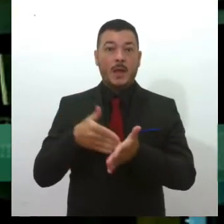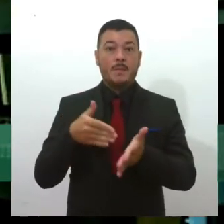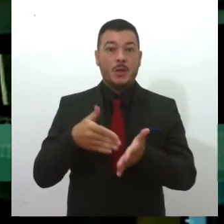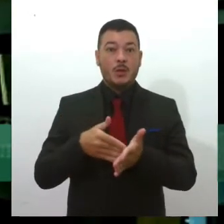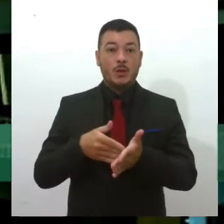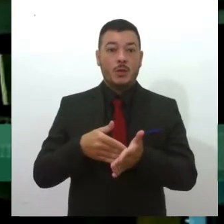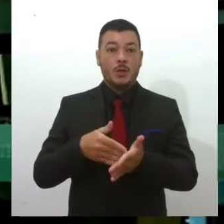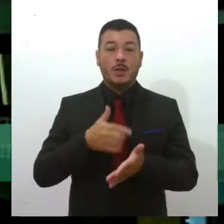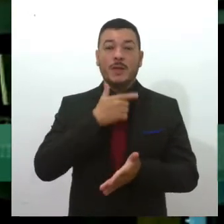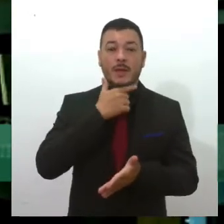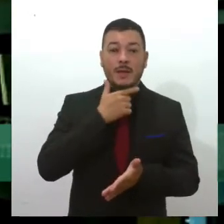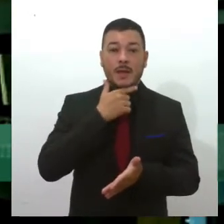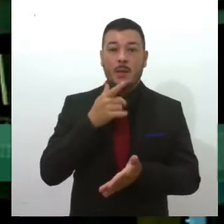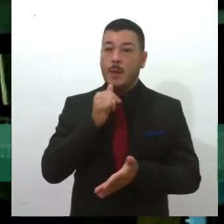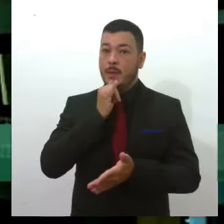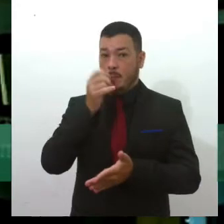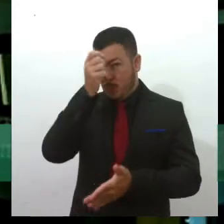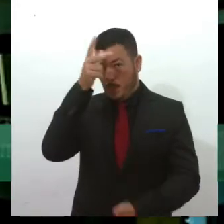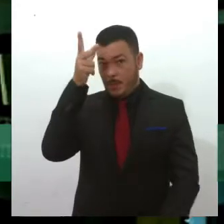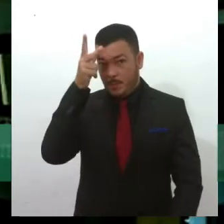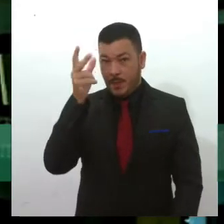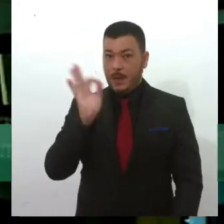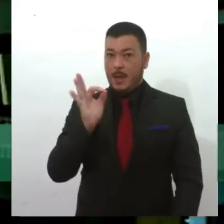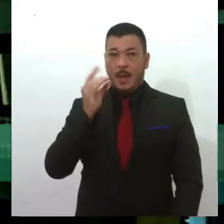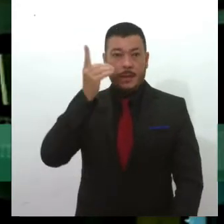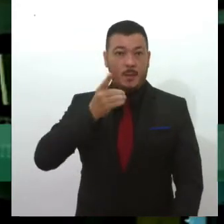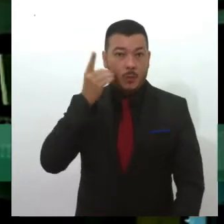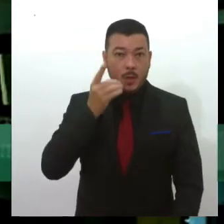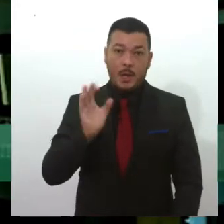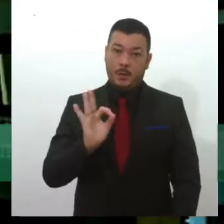Ele não pode virar prefeito. Ele não pode virar deputado.